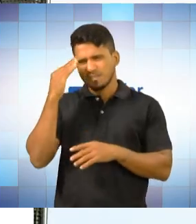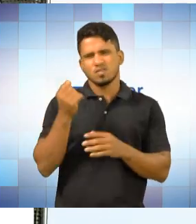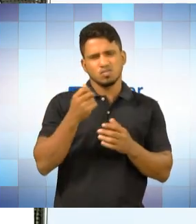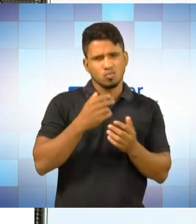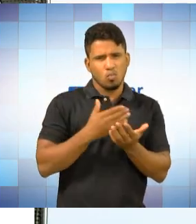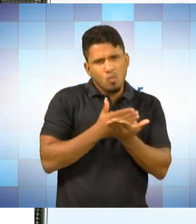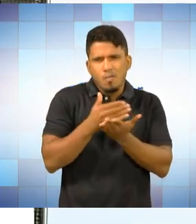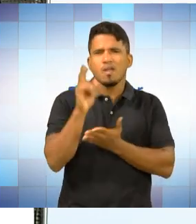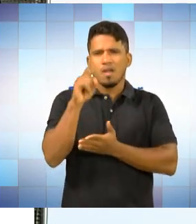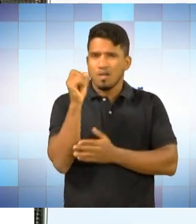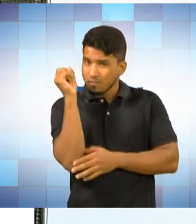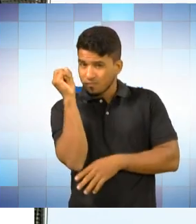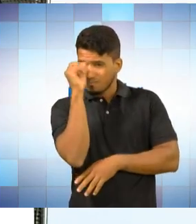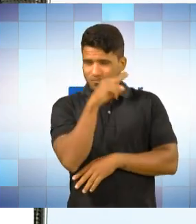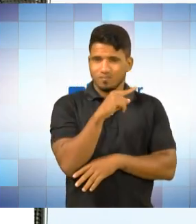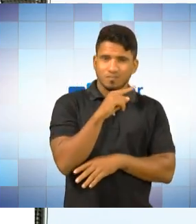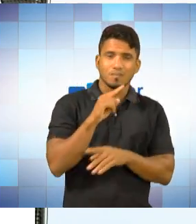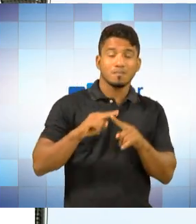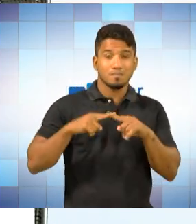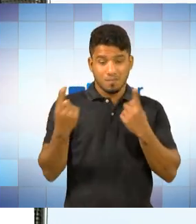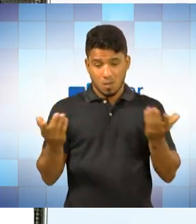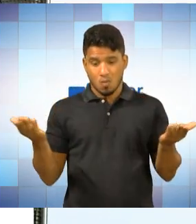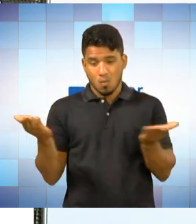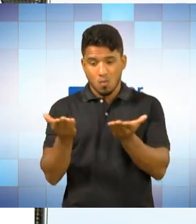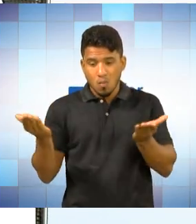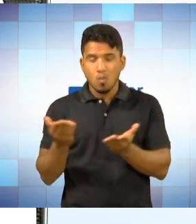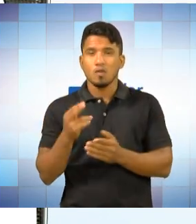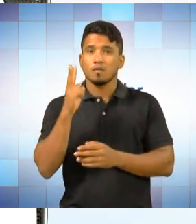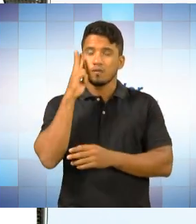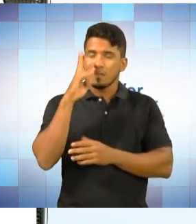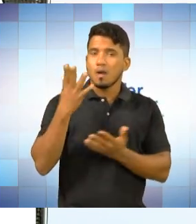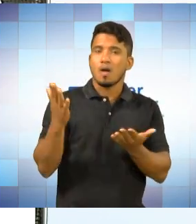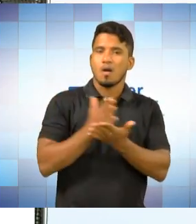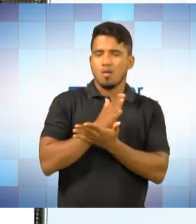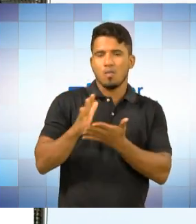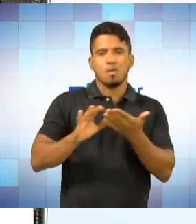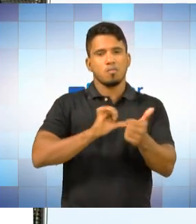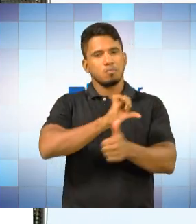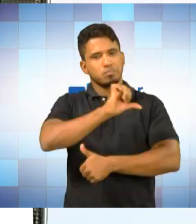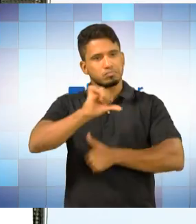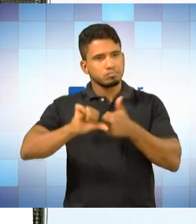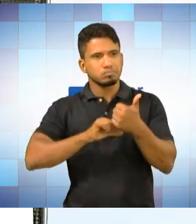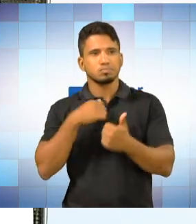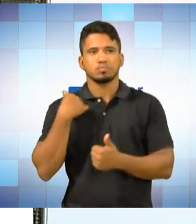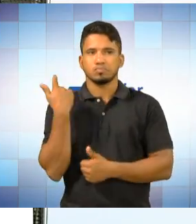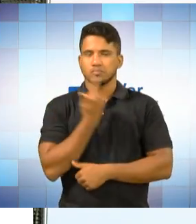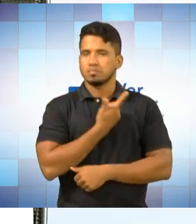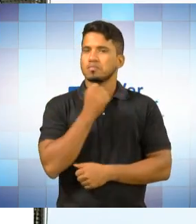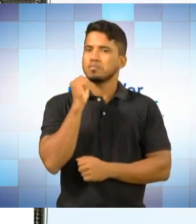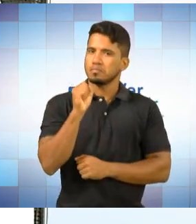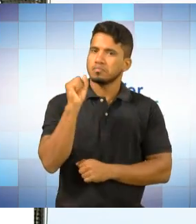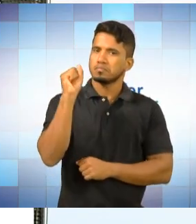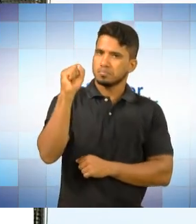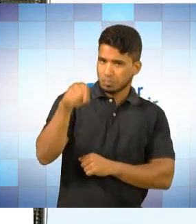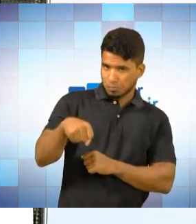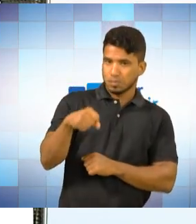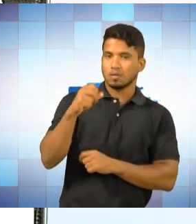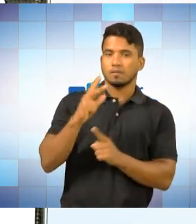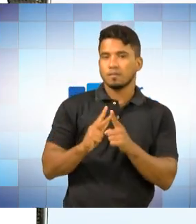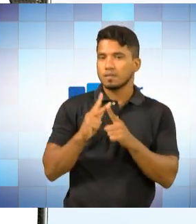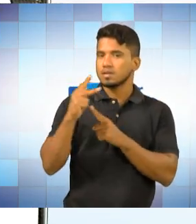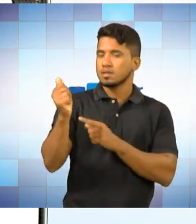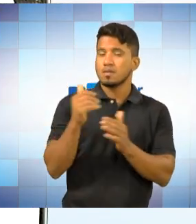as dificuldades foram tantas, mas hoje somos capazes de praticar qualquer